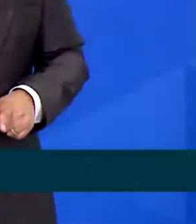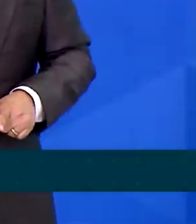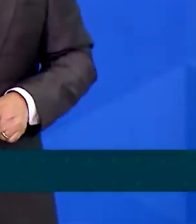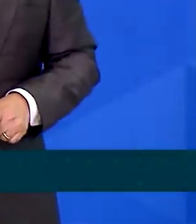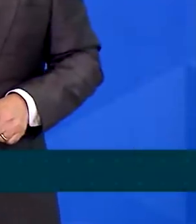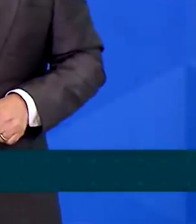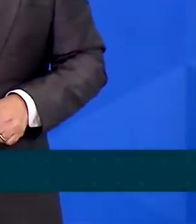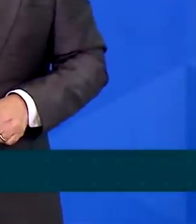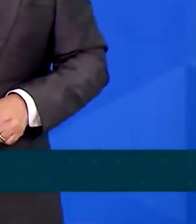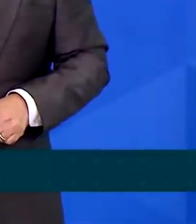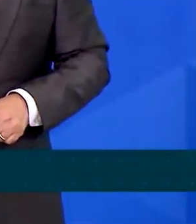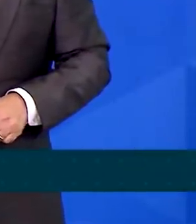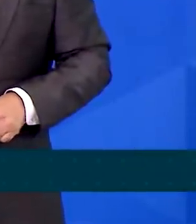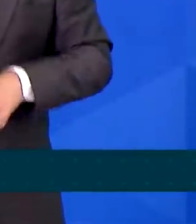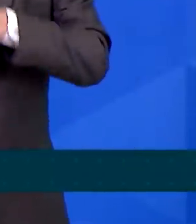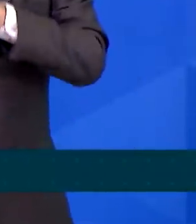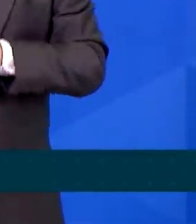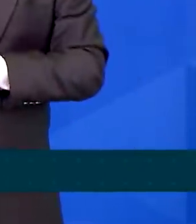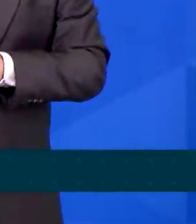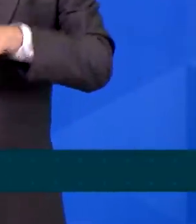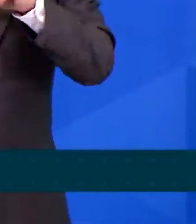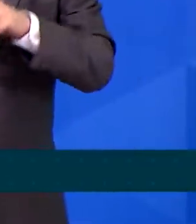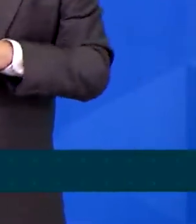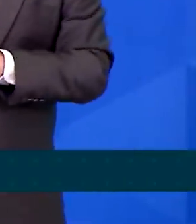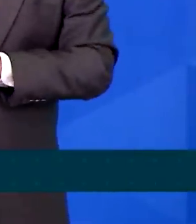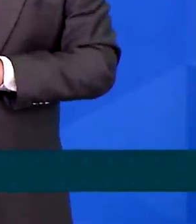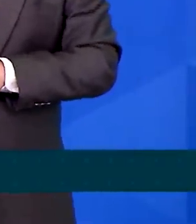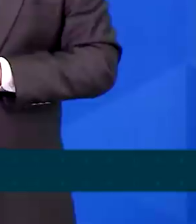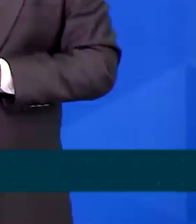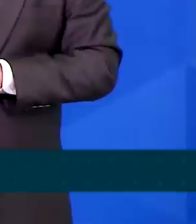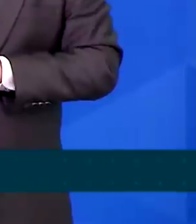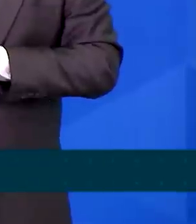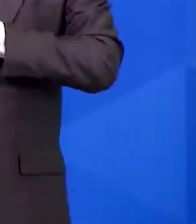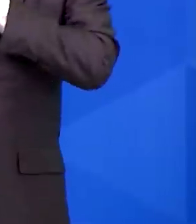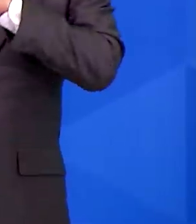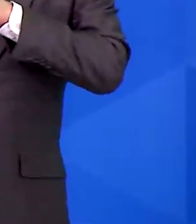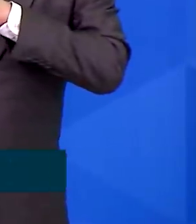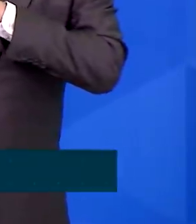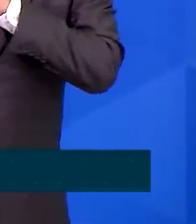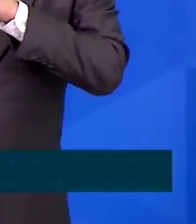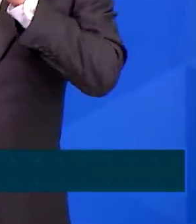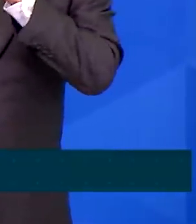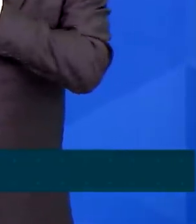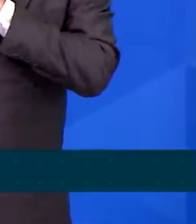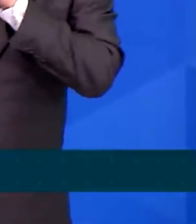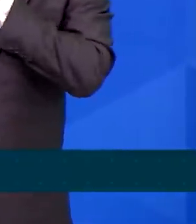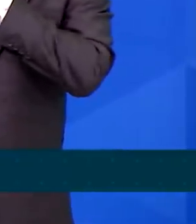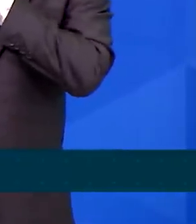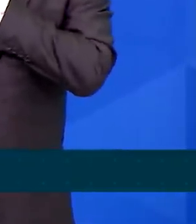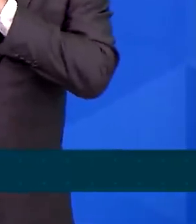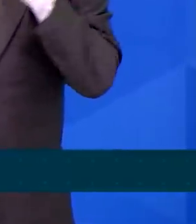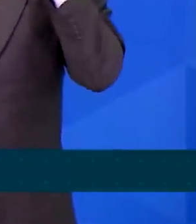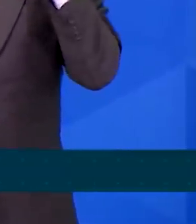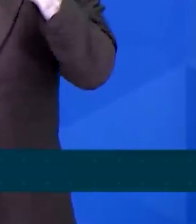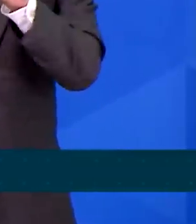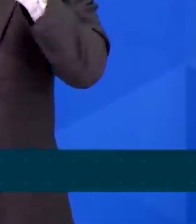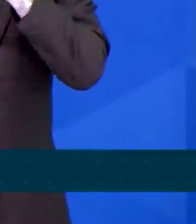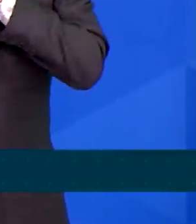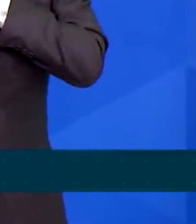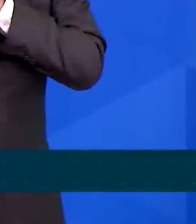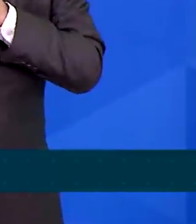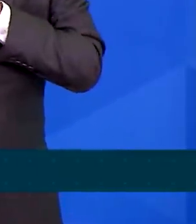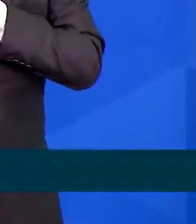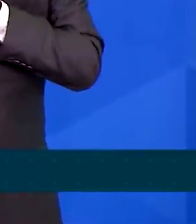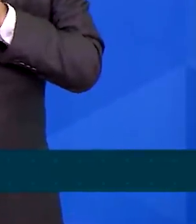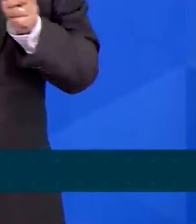dependemos 96% de importações. Temos boas perspectivas a longo prazo para